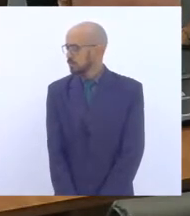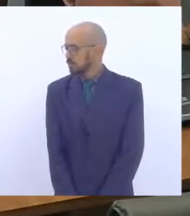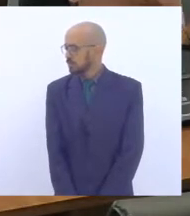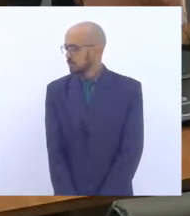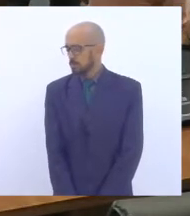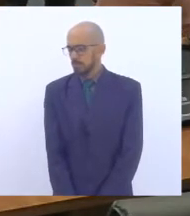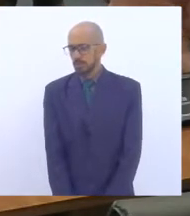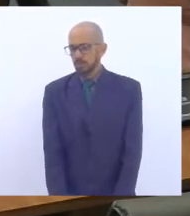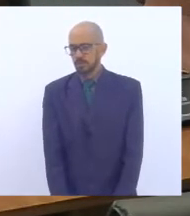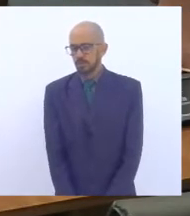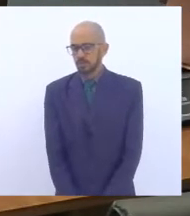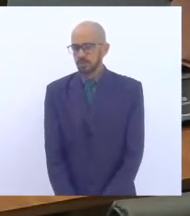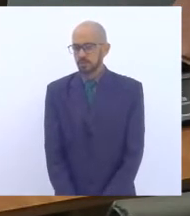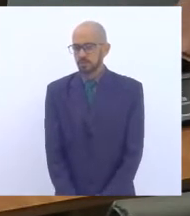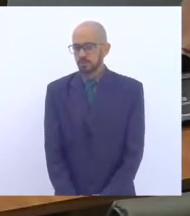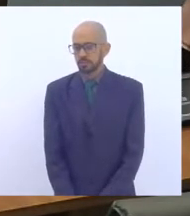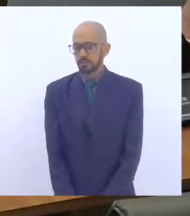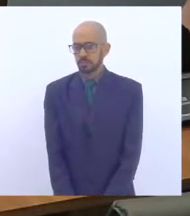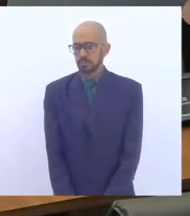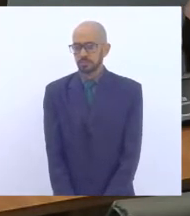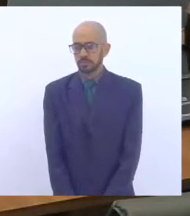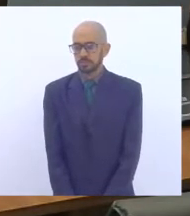o ok